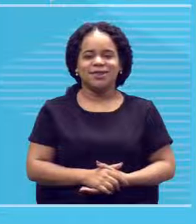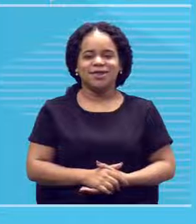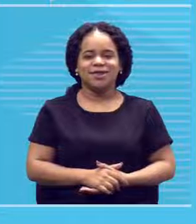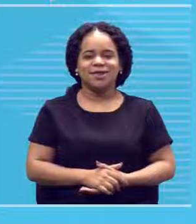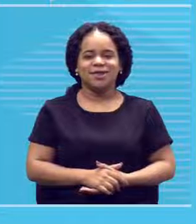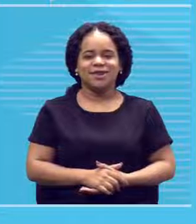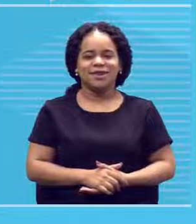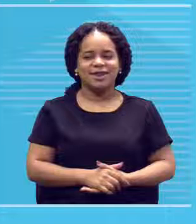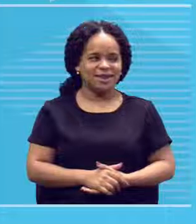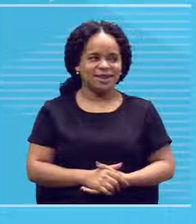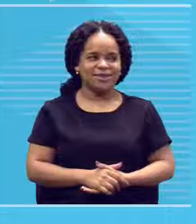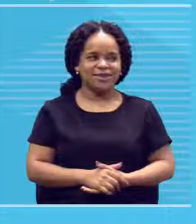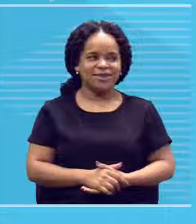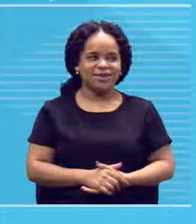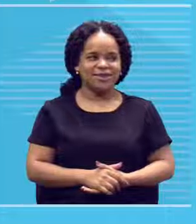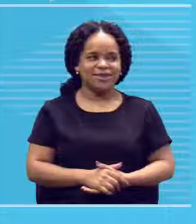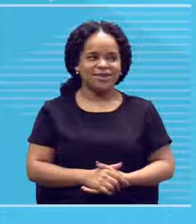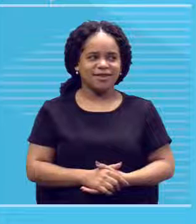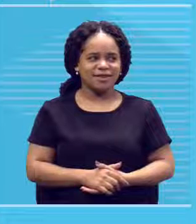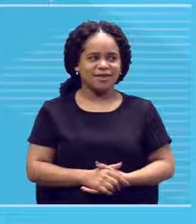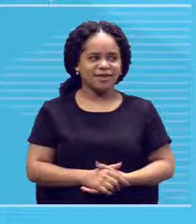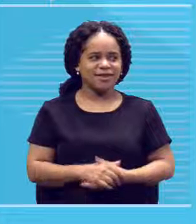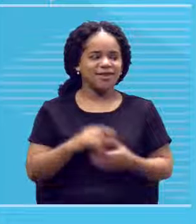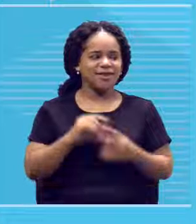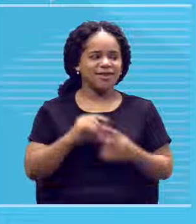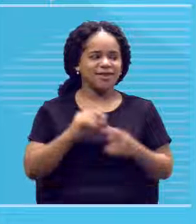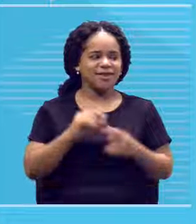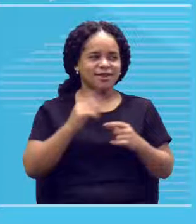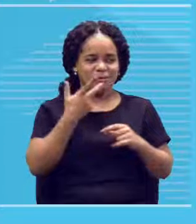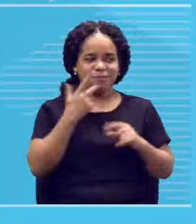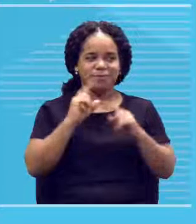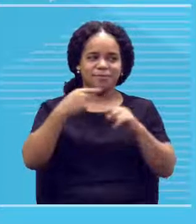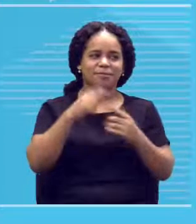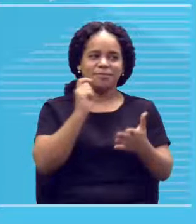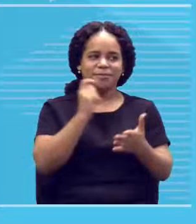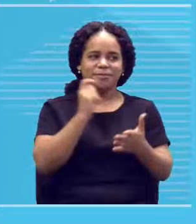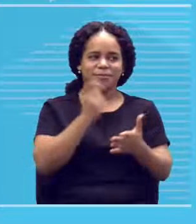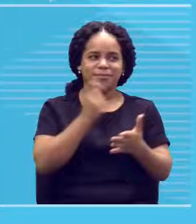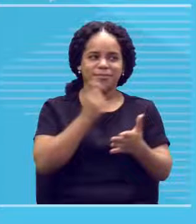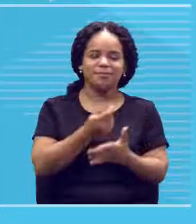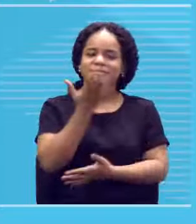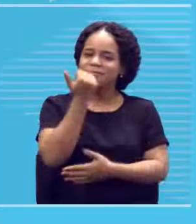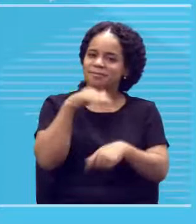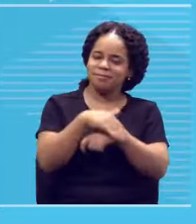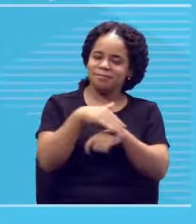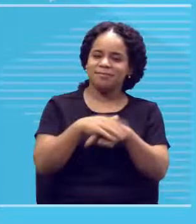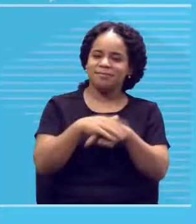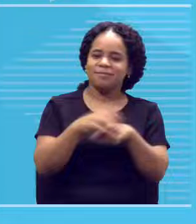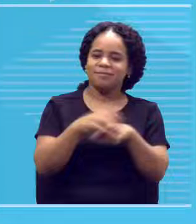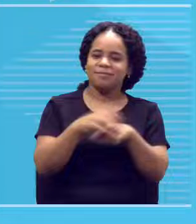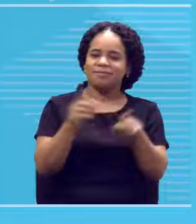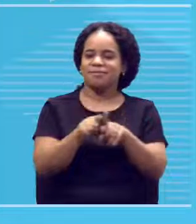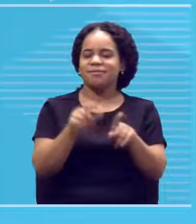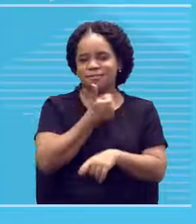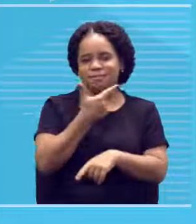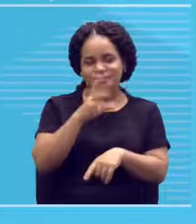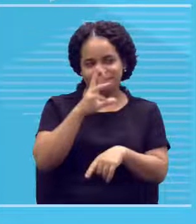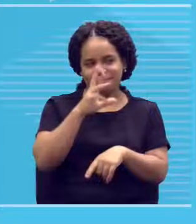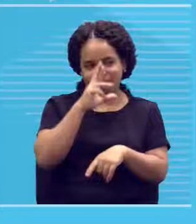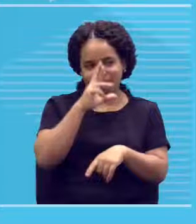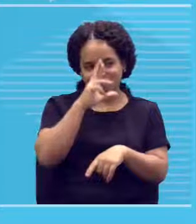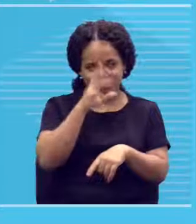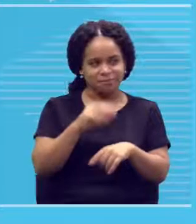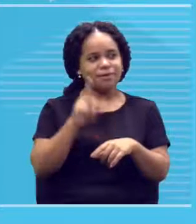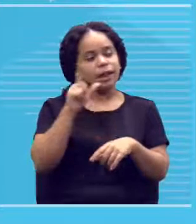ai ai ai então fala que depois que depois que pagar o jantar o almoço é muito